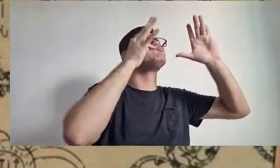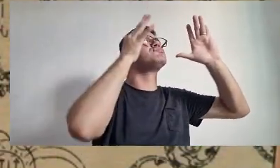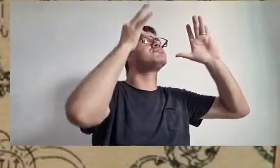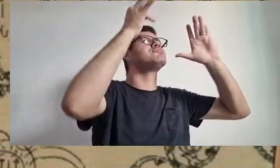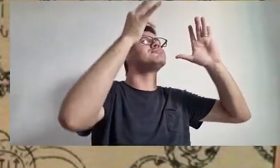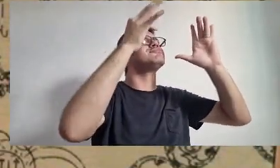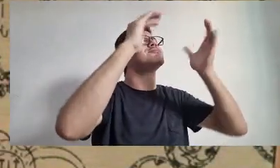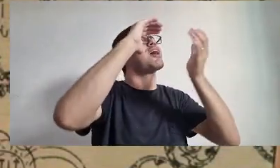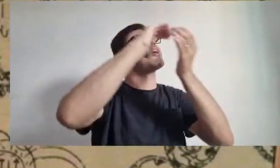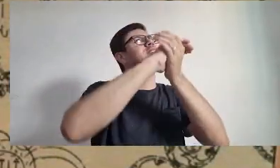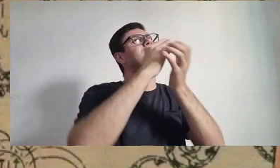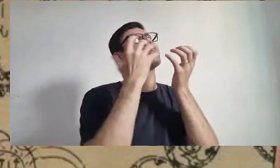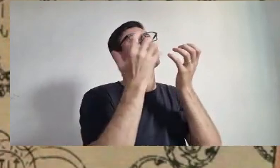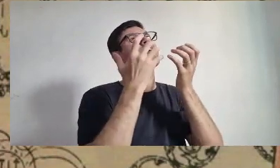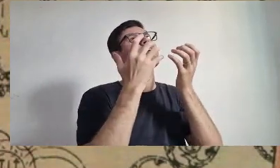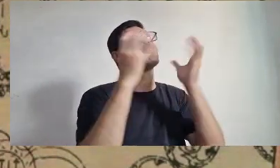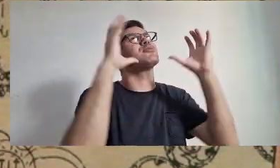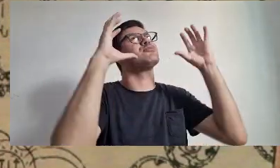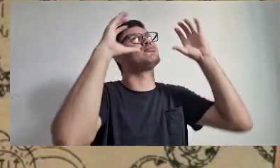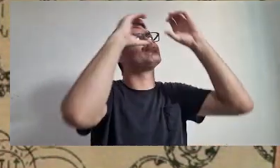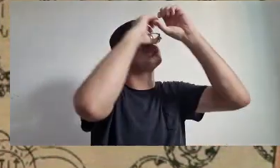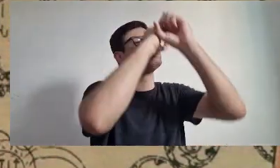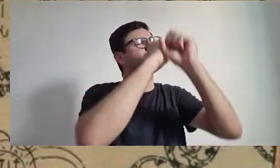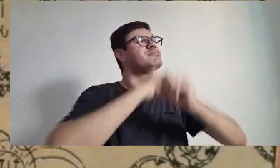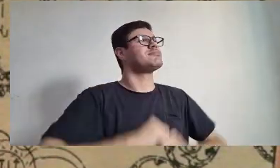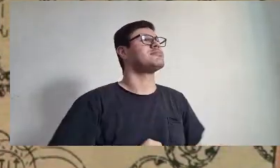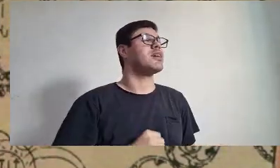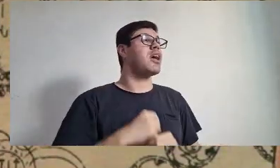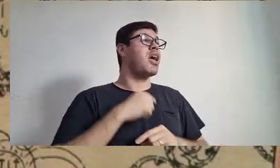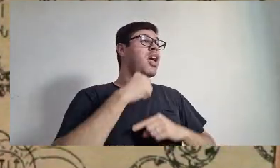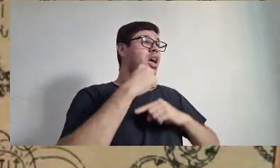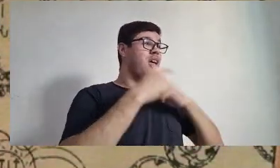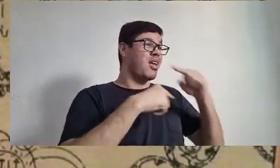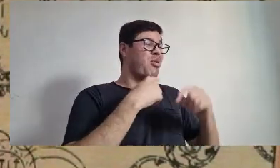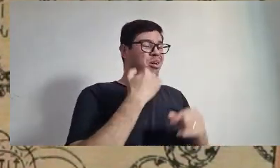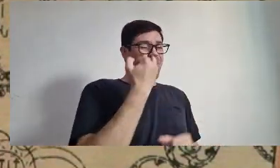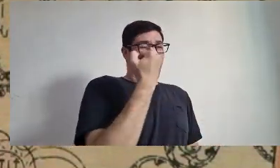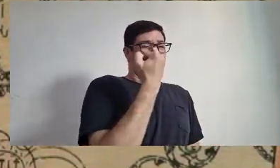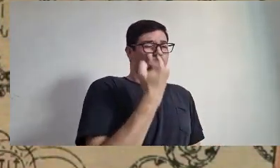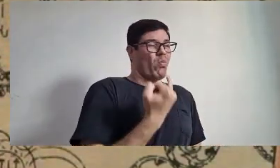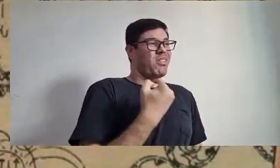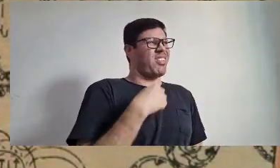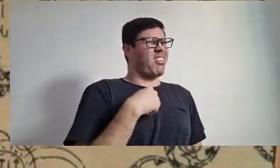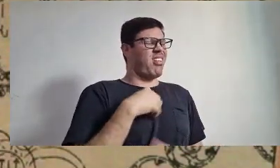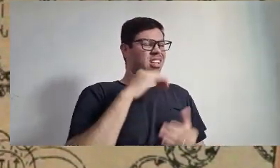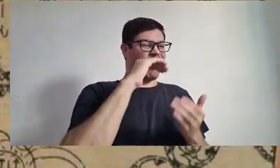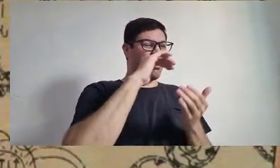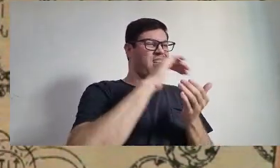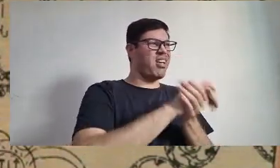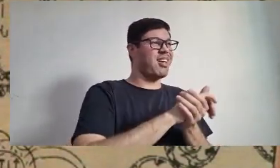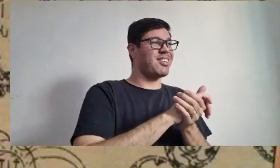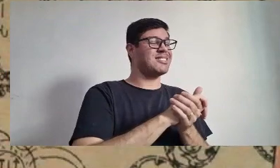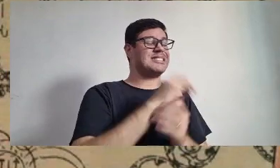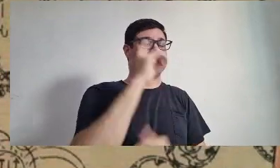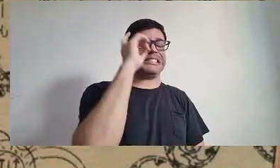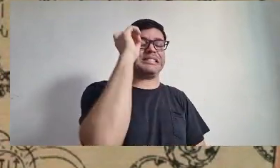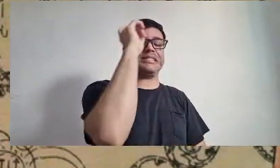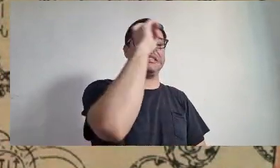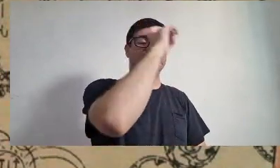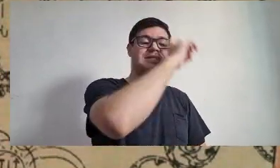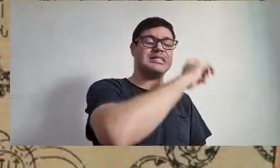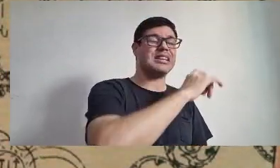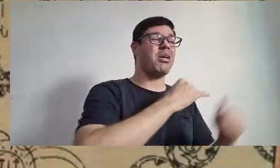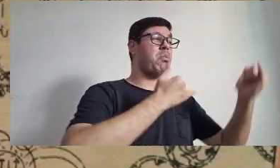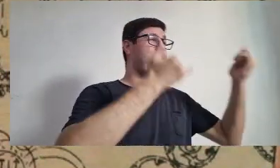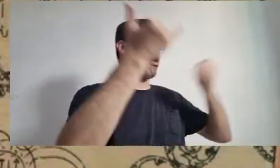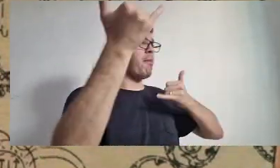muito fraquinho, eu achava que as pessoas falavam que casar era muito difícil, que os